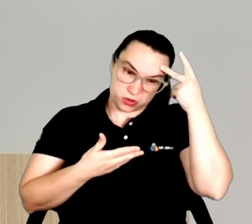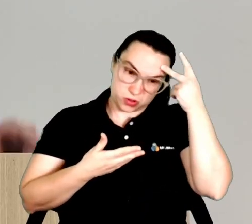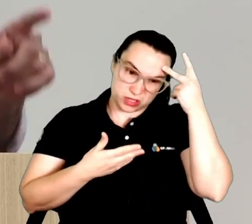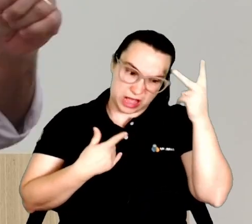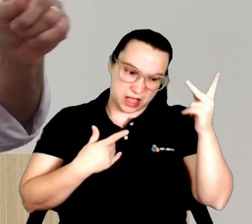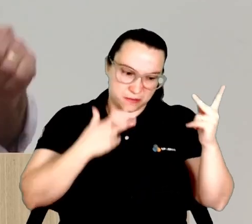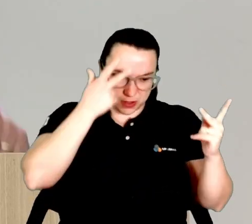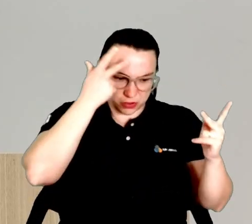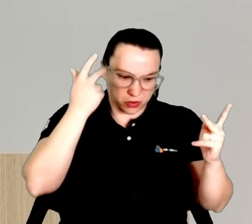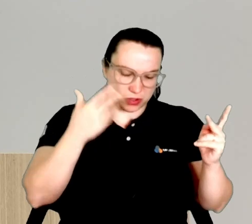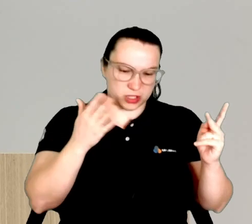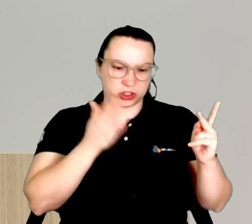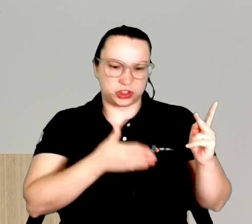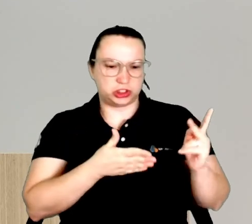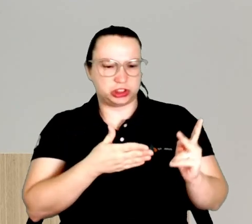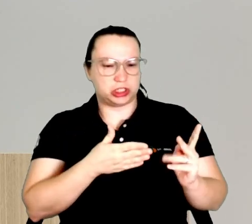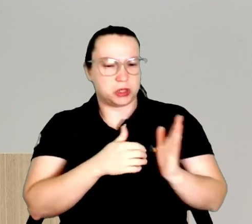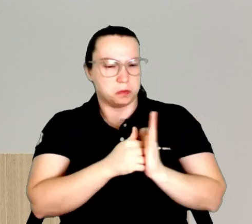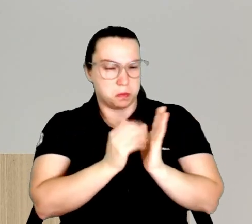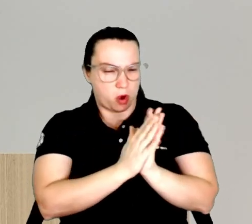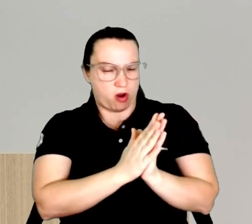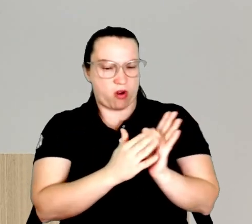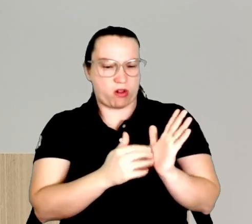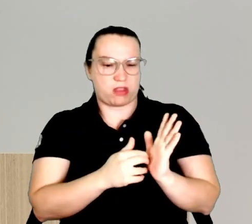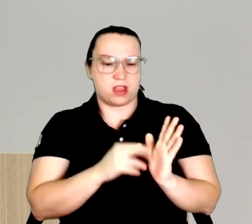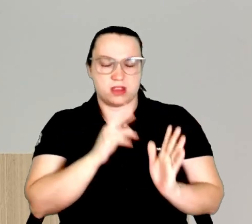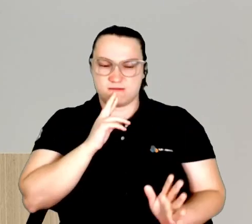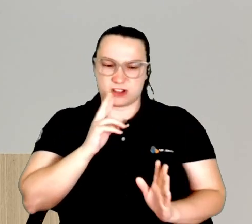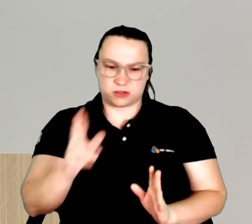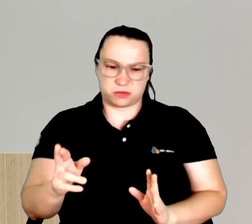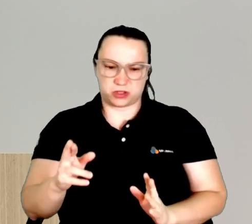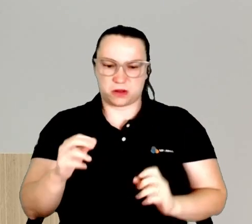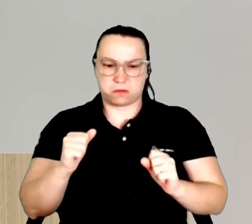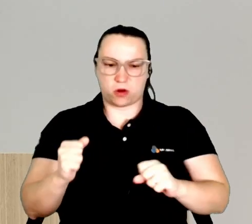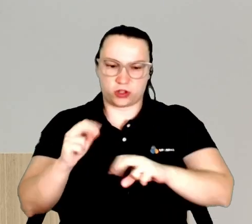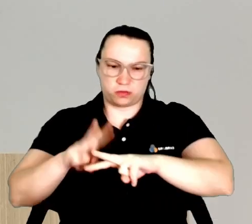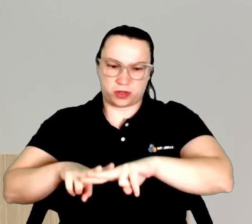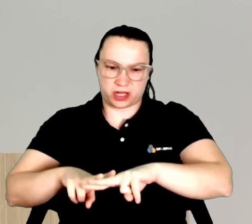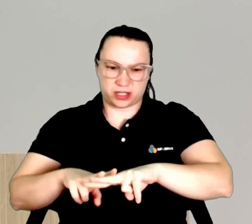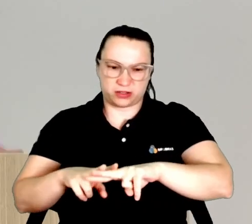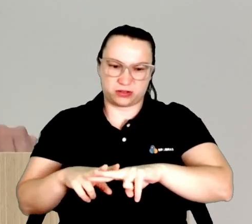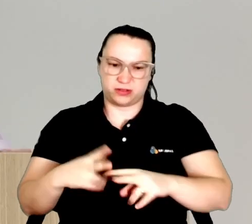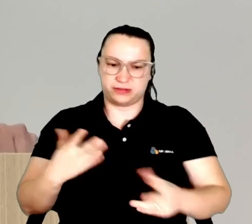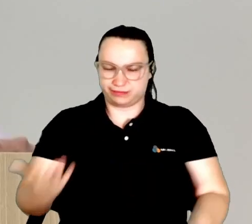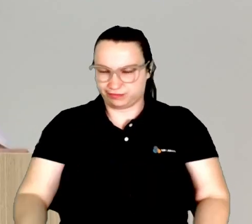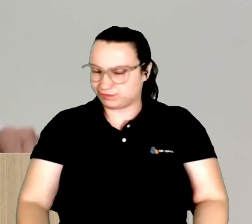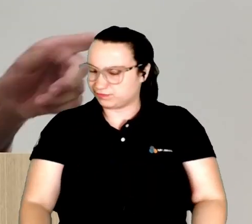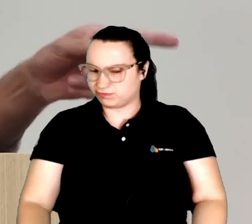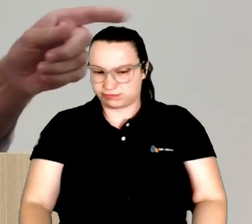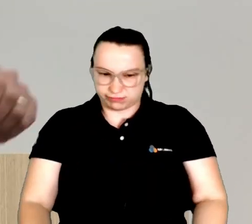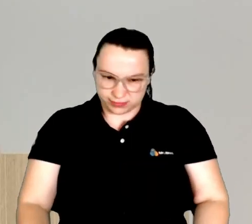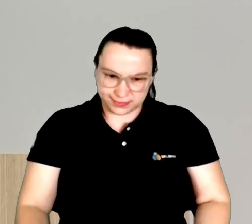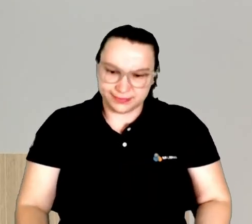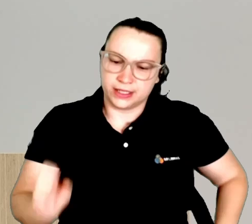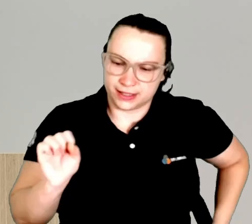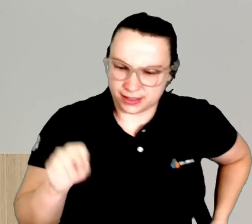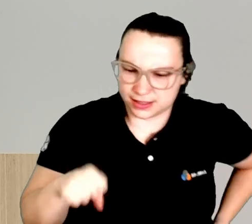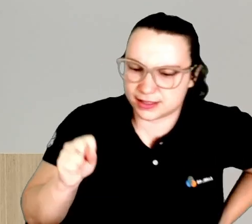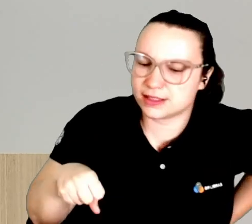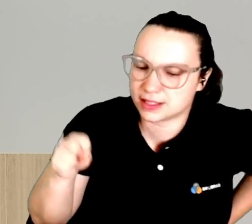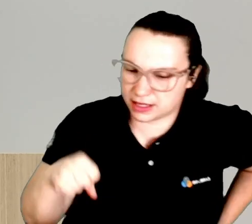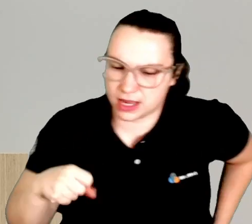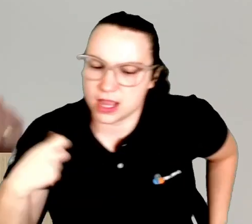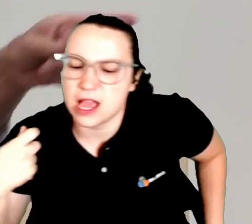intimado, ele já vai responder, pode ir até preso, e é como réu. Então, sim, eles têm que responder para esses atos,